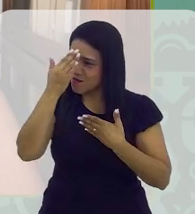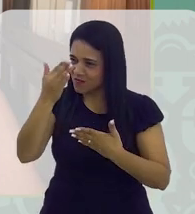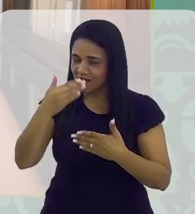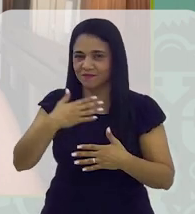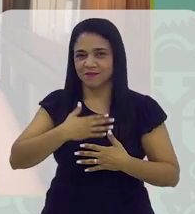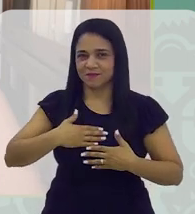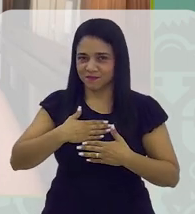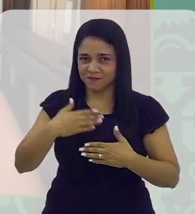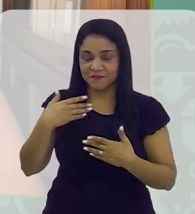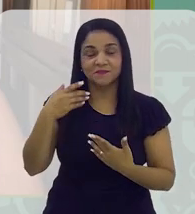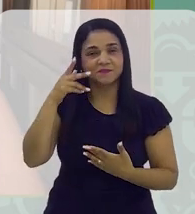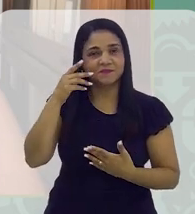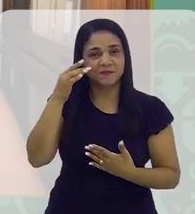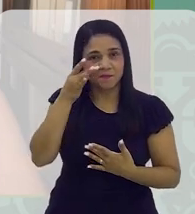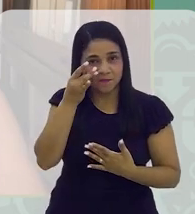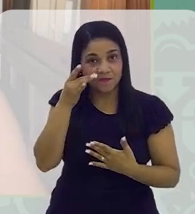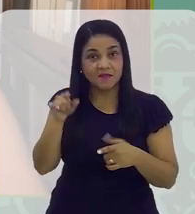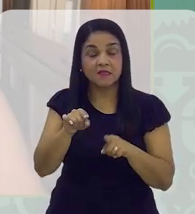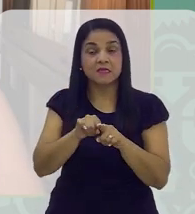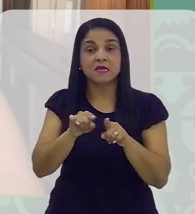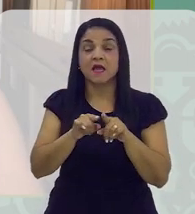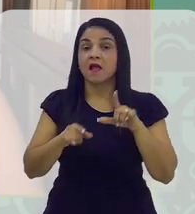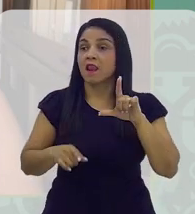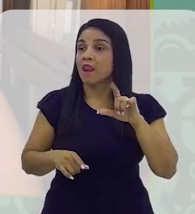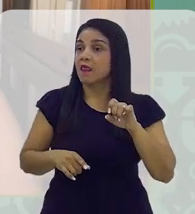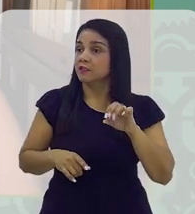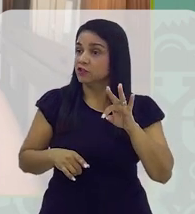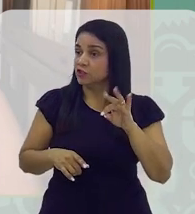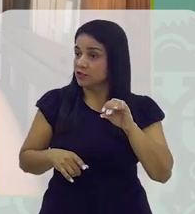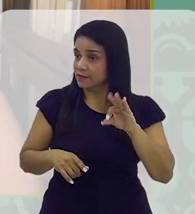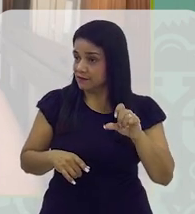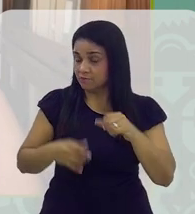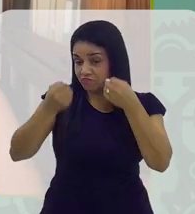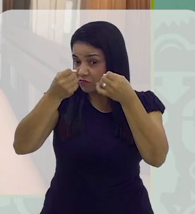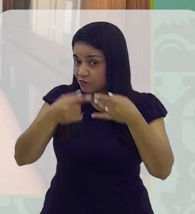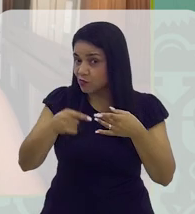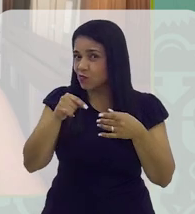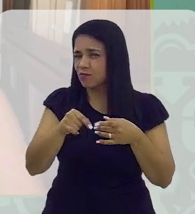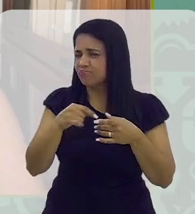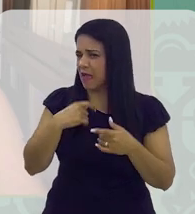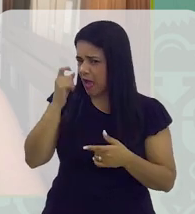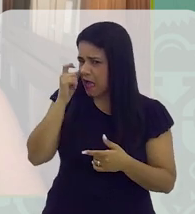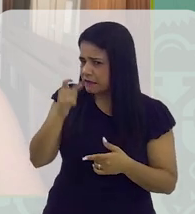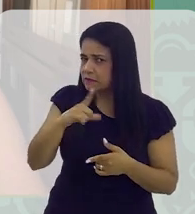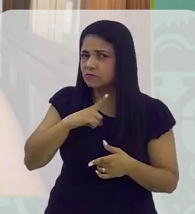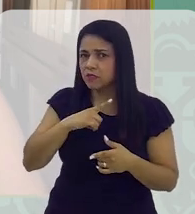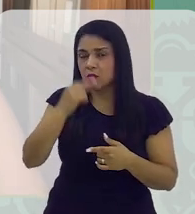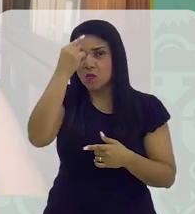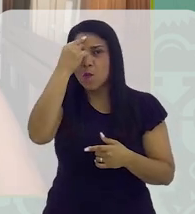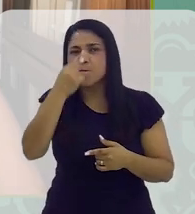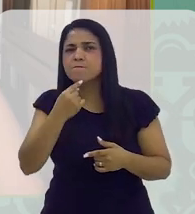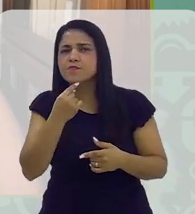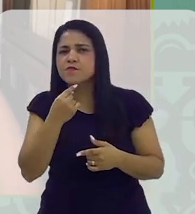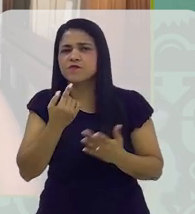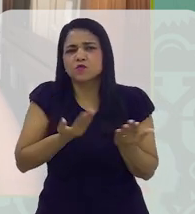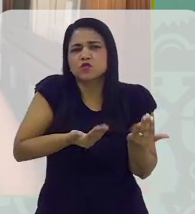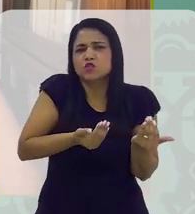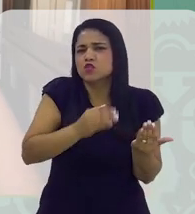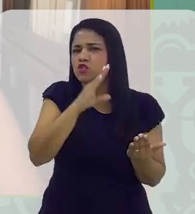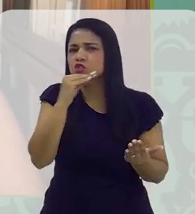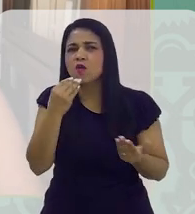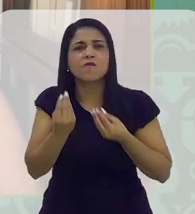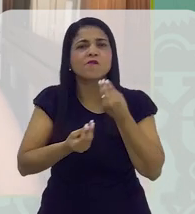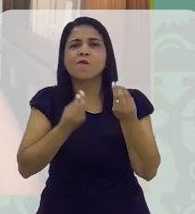sua presença. Essa última fala da Letícia chama muita atenção, né, Karen, porque a gente faz aí um questionamento sobre o perfil